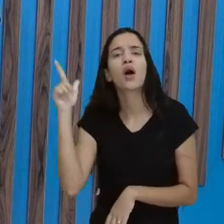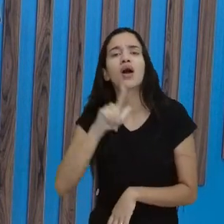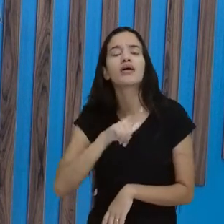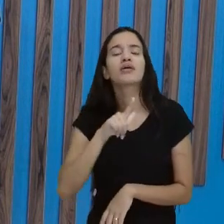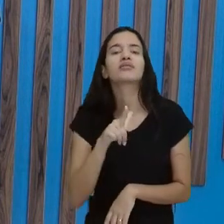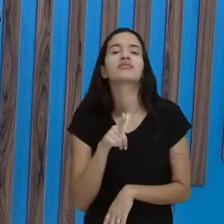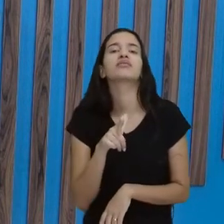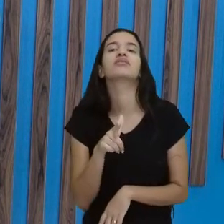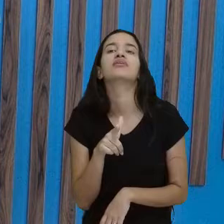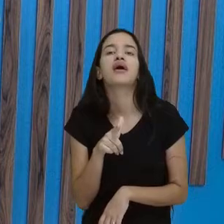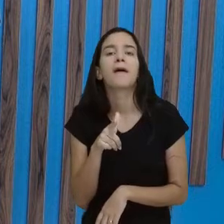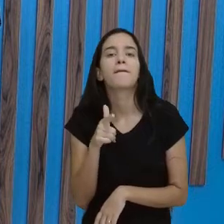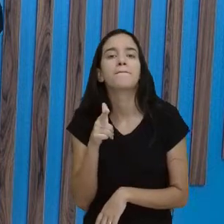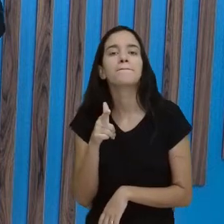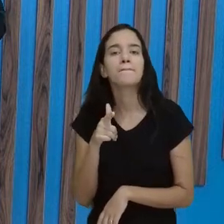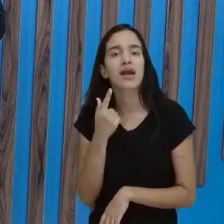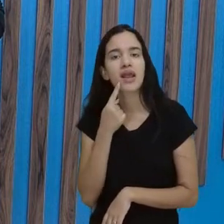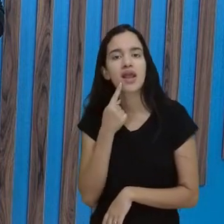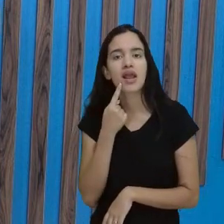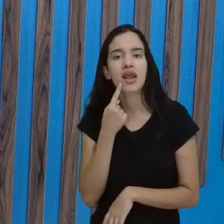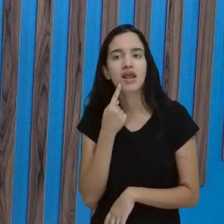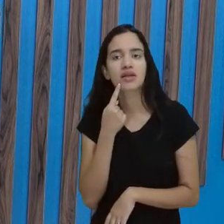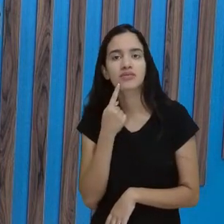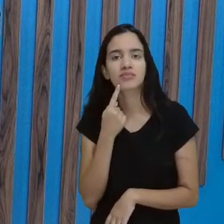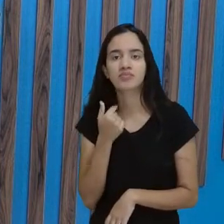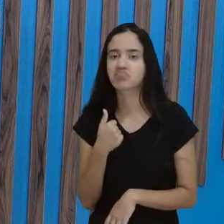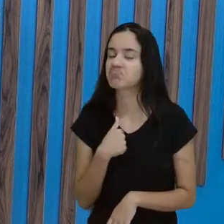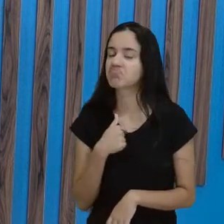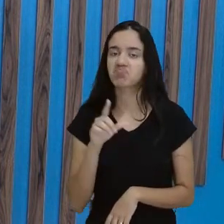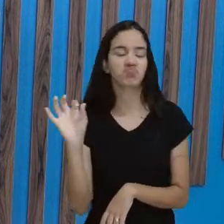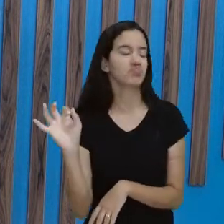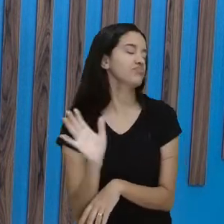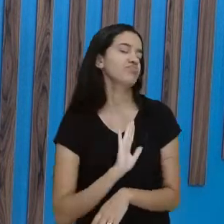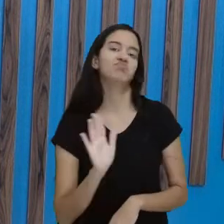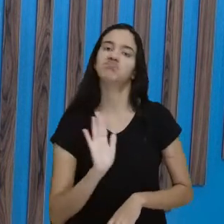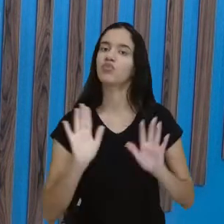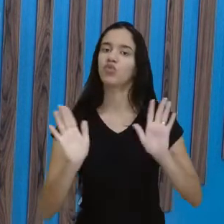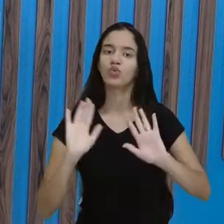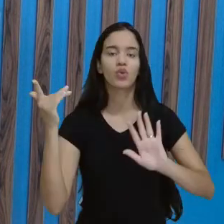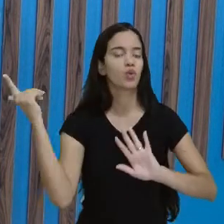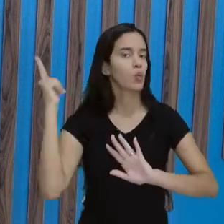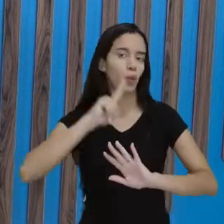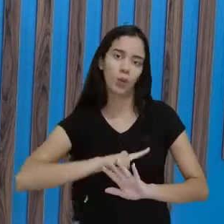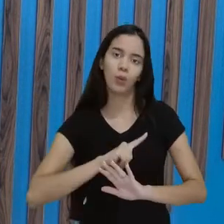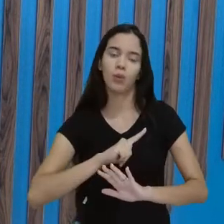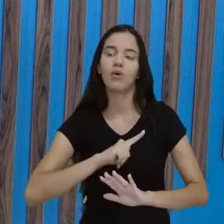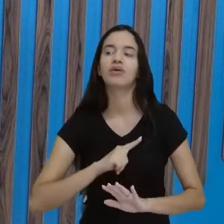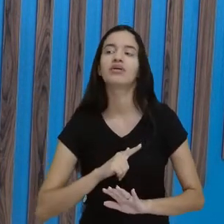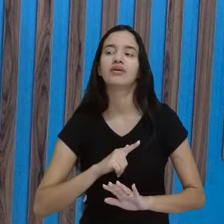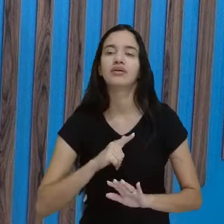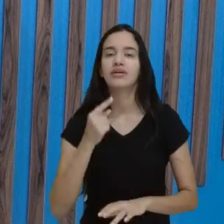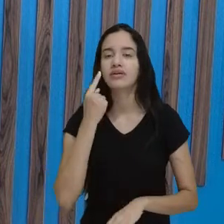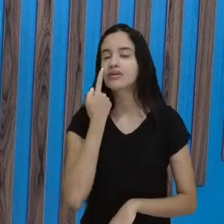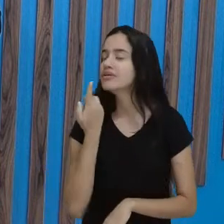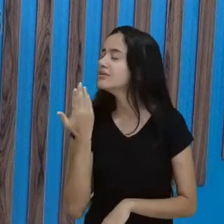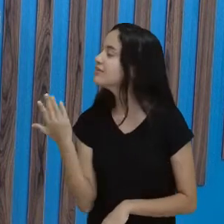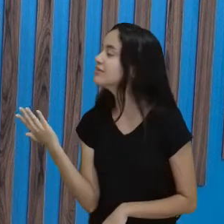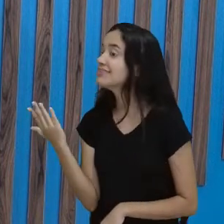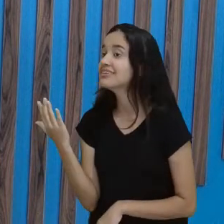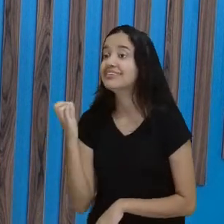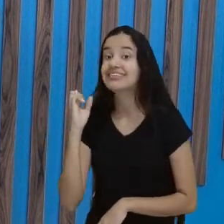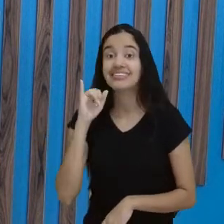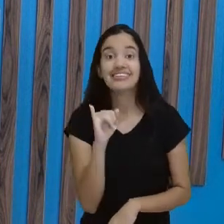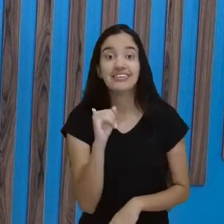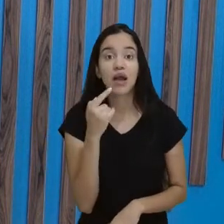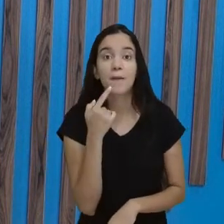falar B sem encostar os lábios? De jeito nenhum. Você não consegue. Se você não encosta